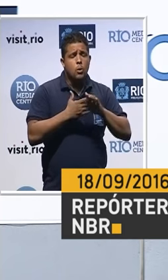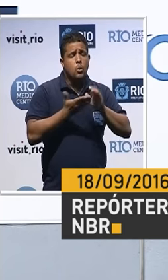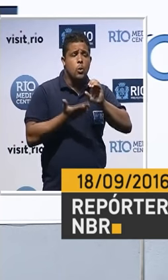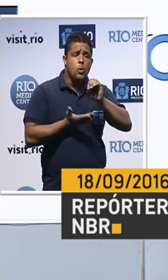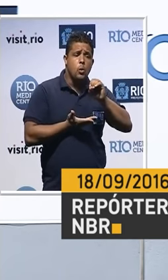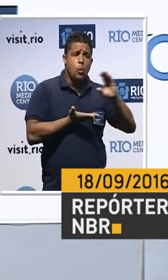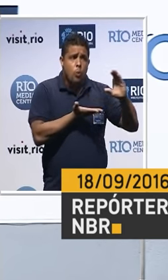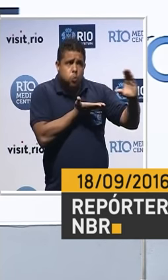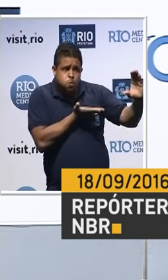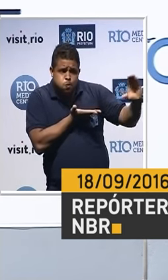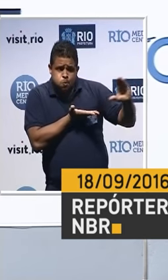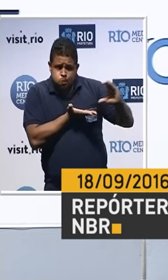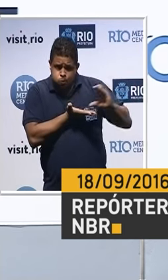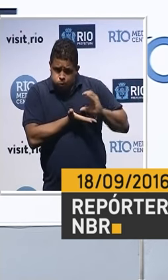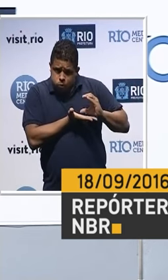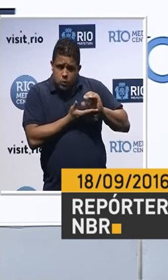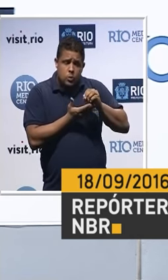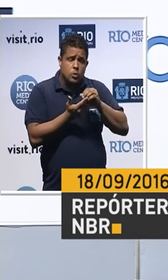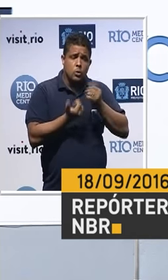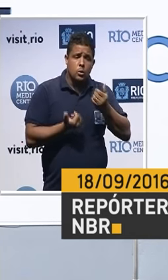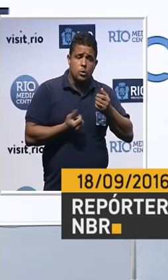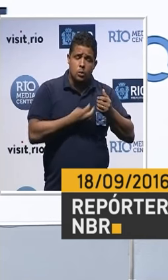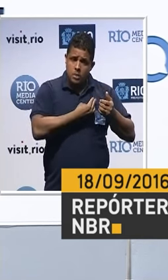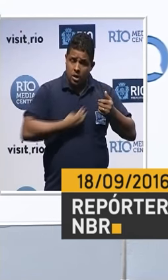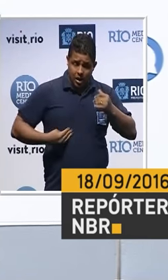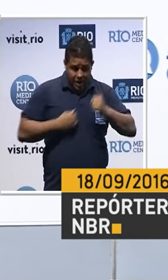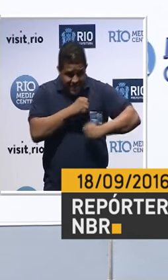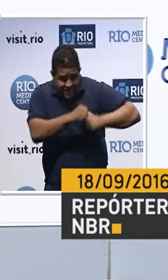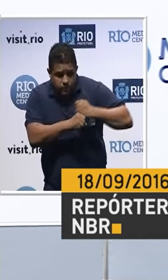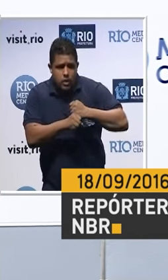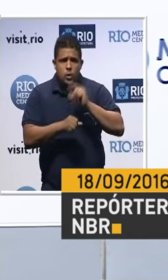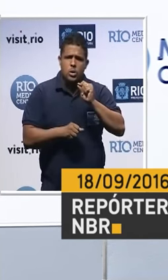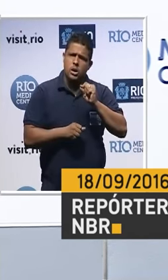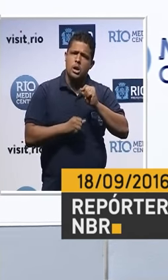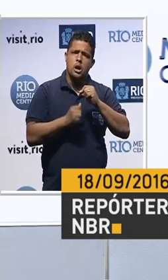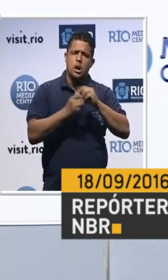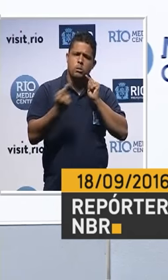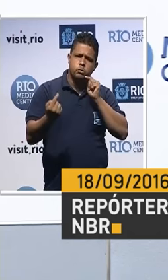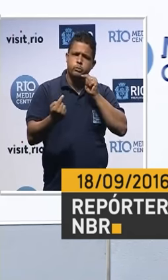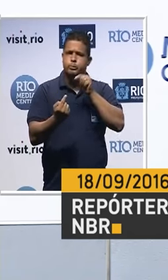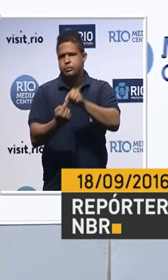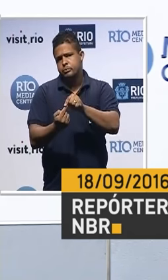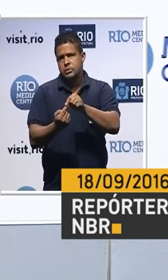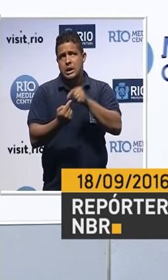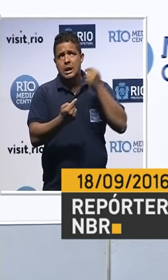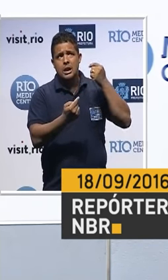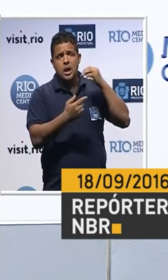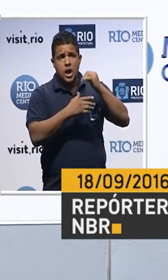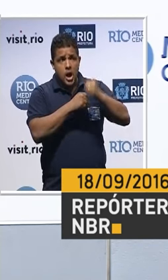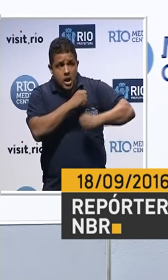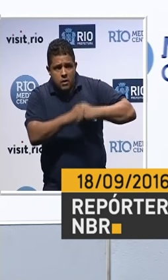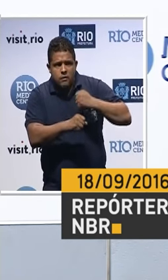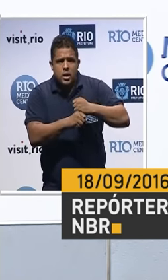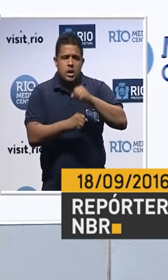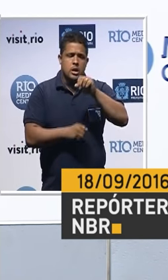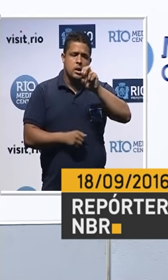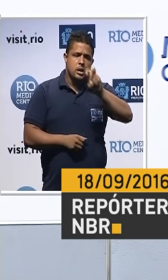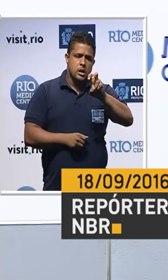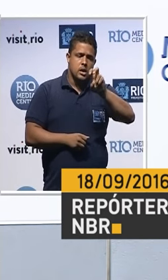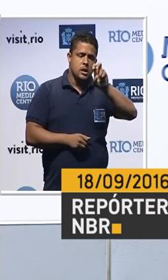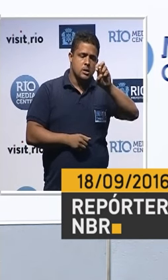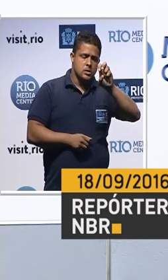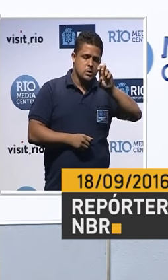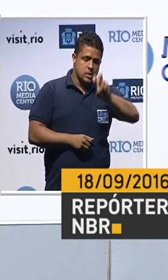orçamento discricionário do Ministério para o ano que vem, ele é maior do que o desse ano. Ele está indo de 505